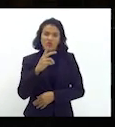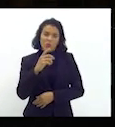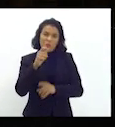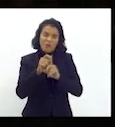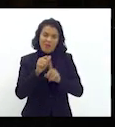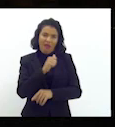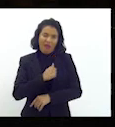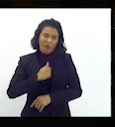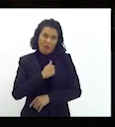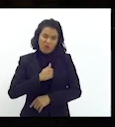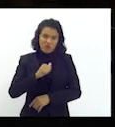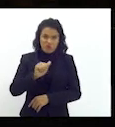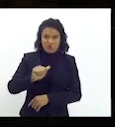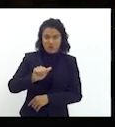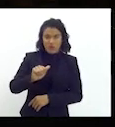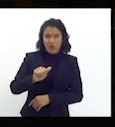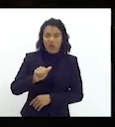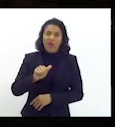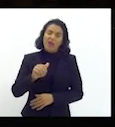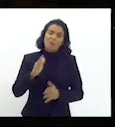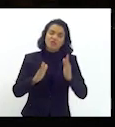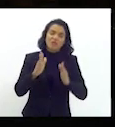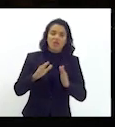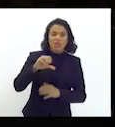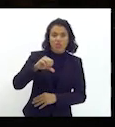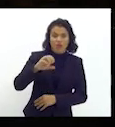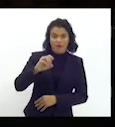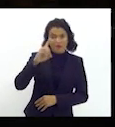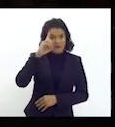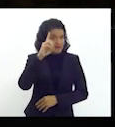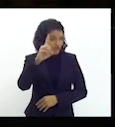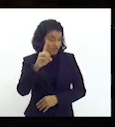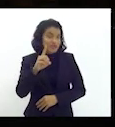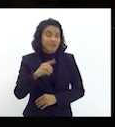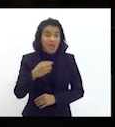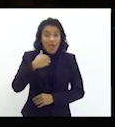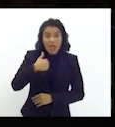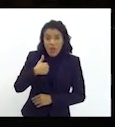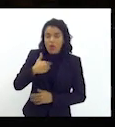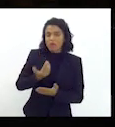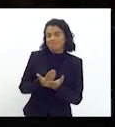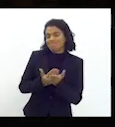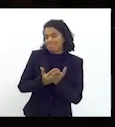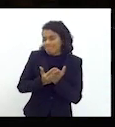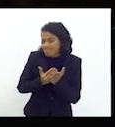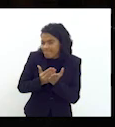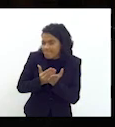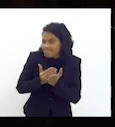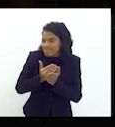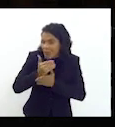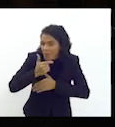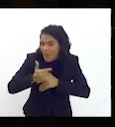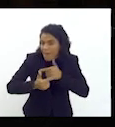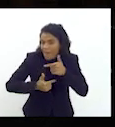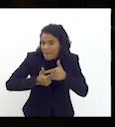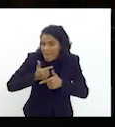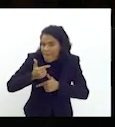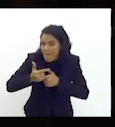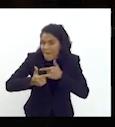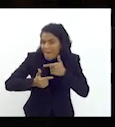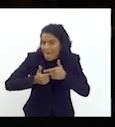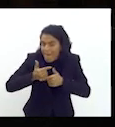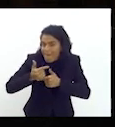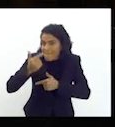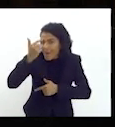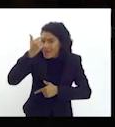aqui no máximo 90 dias e eu comecei a me